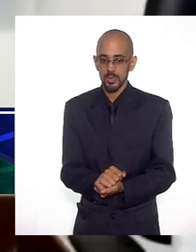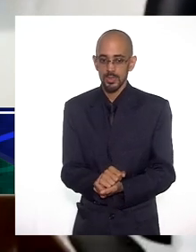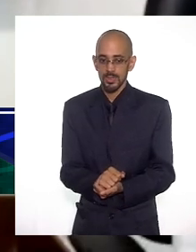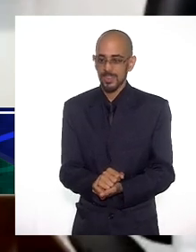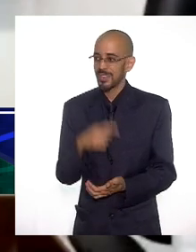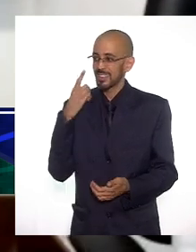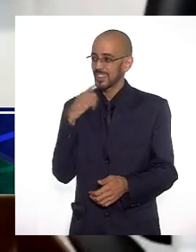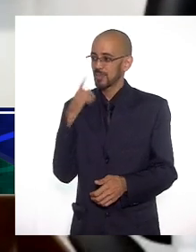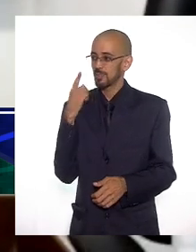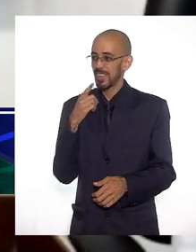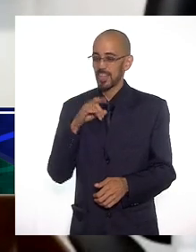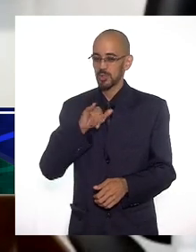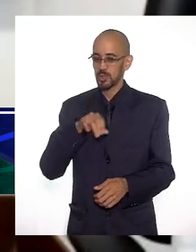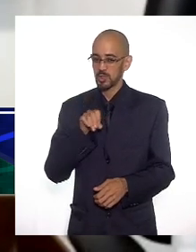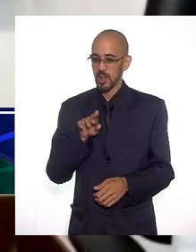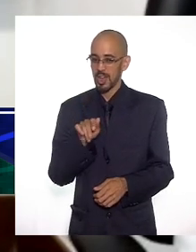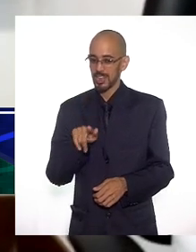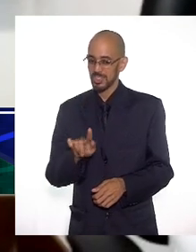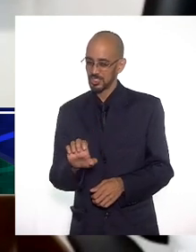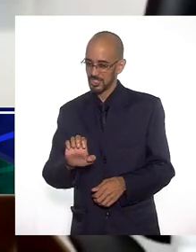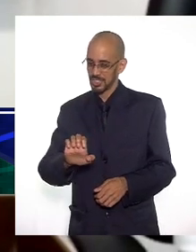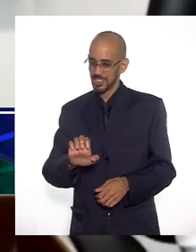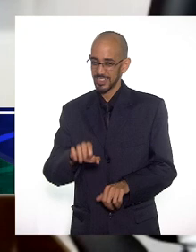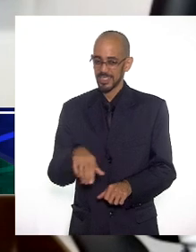Deputado Jorge Felipe Neto.